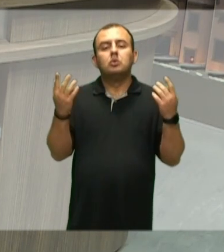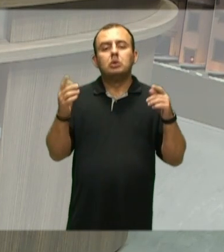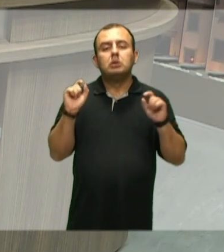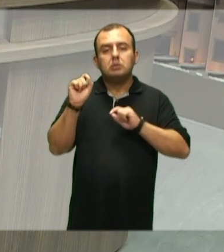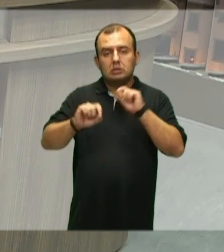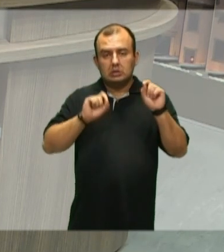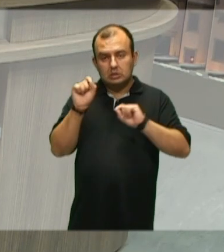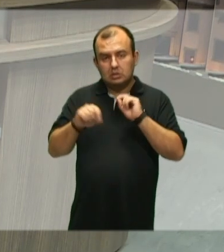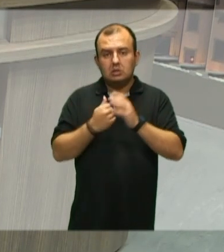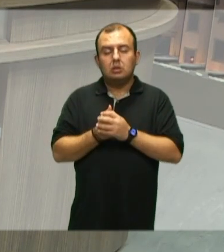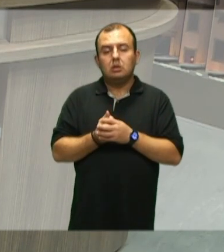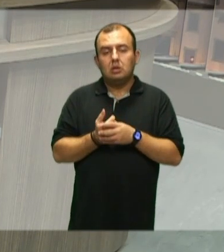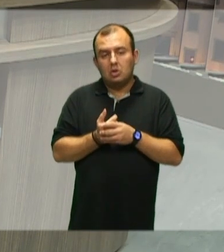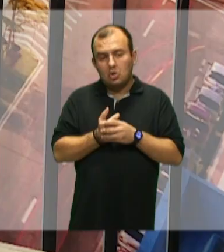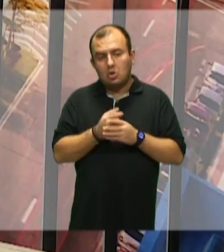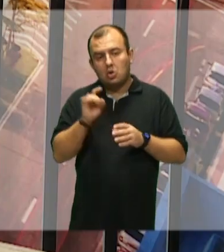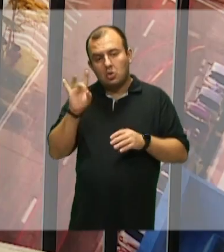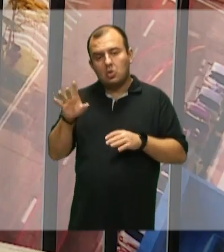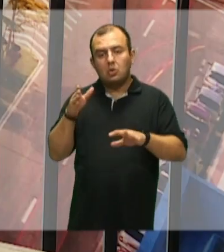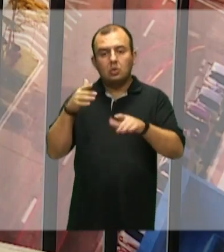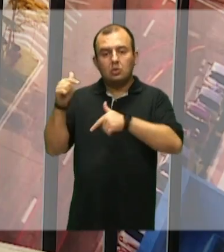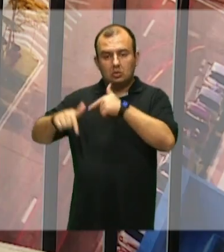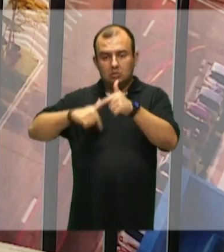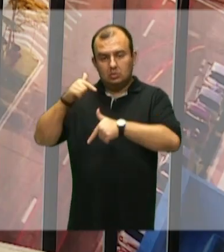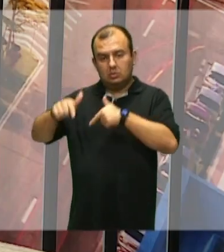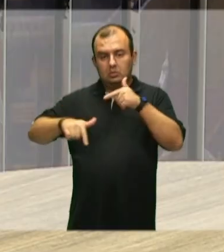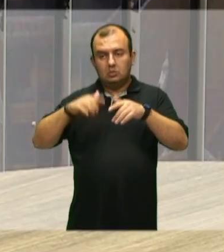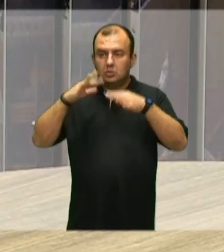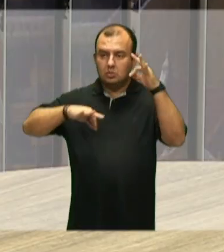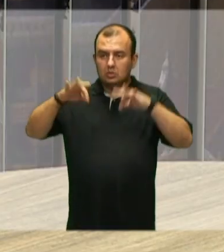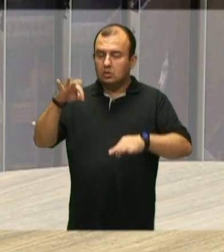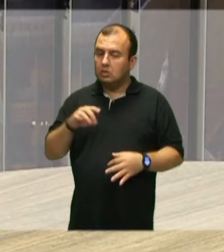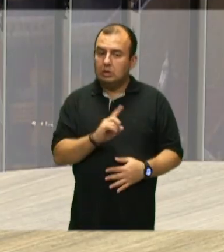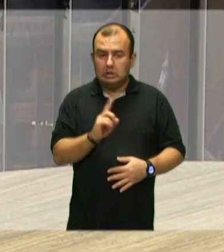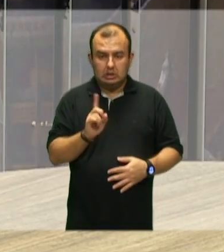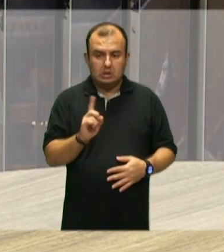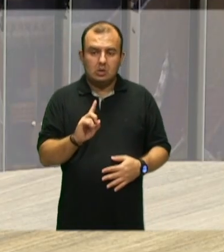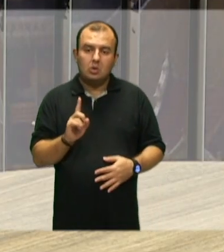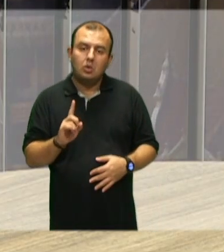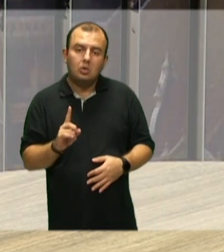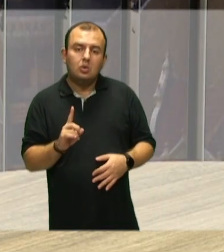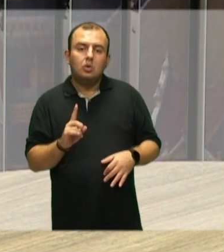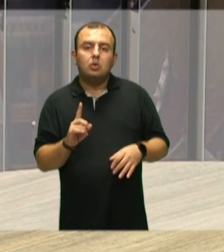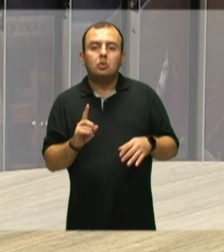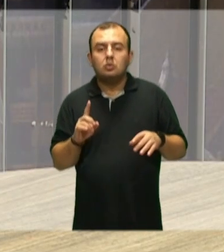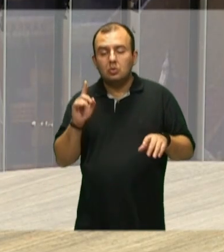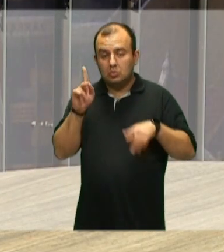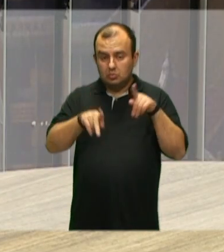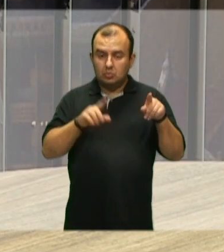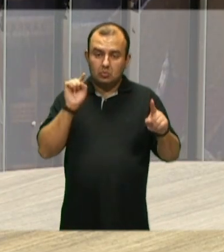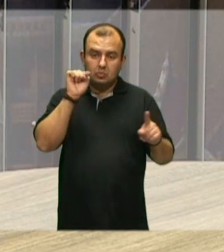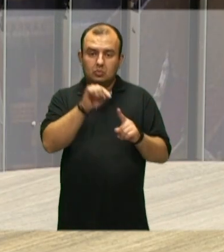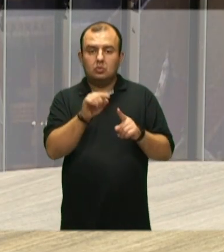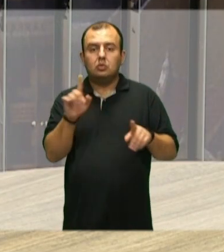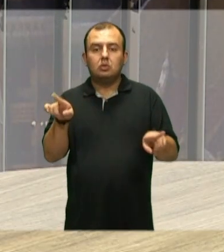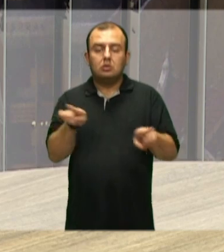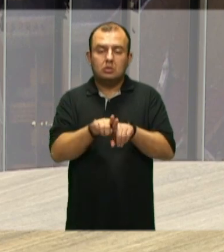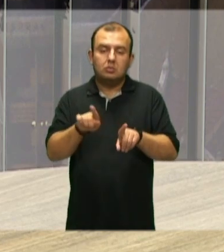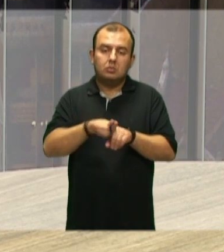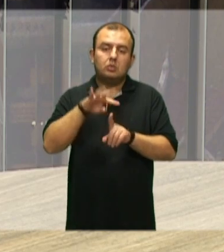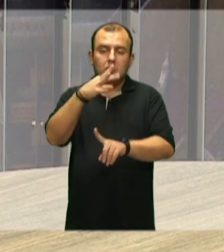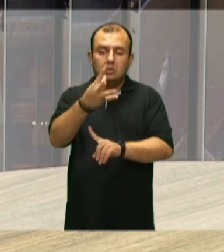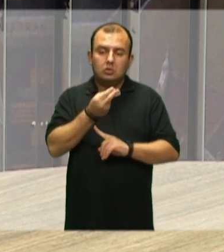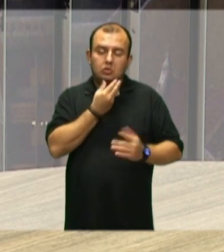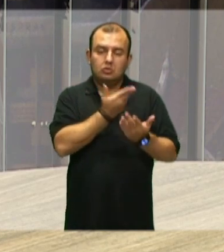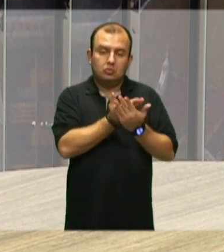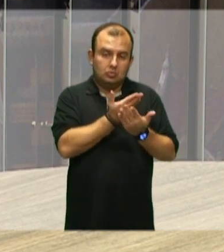direciona especificamente? É só para quem já trabalha com teatro? Não, muito pelo contrário, assim, acho que o público-alvo também são artistas e estudantes